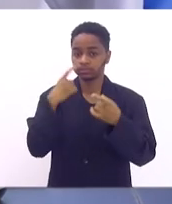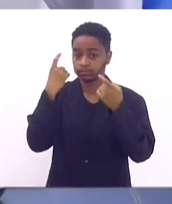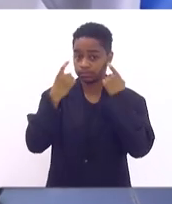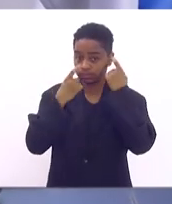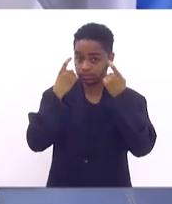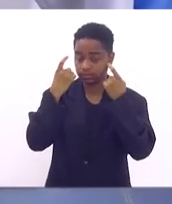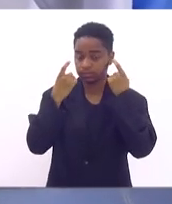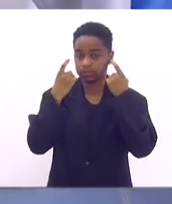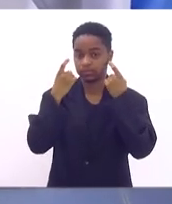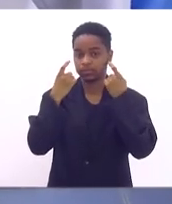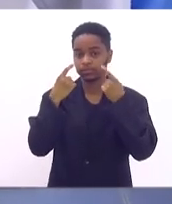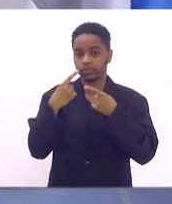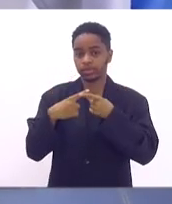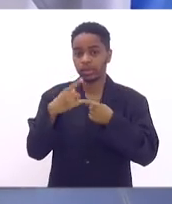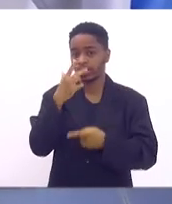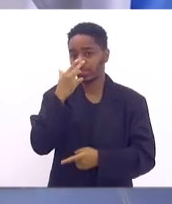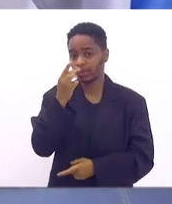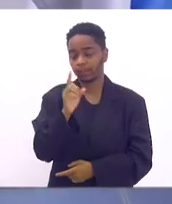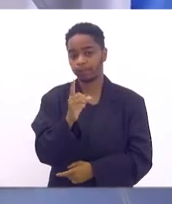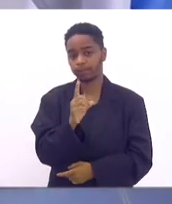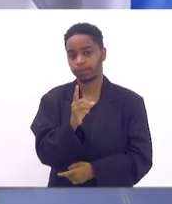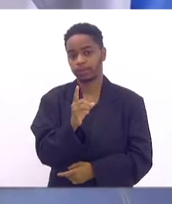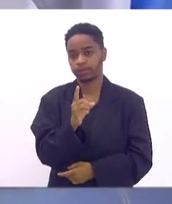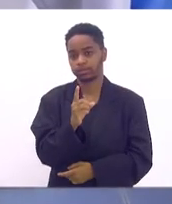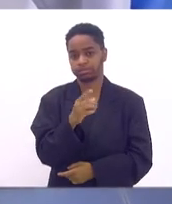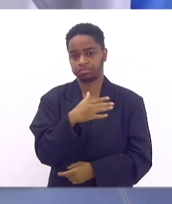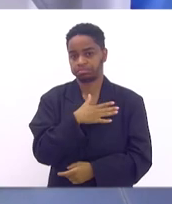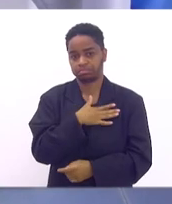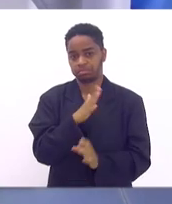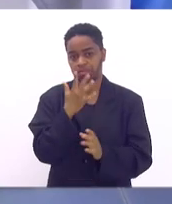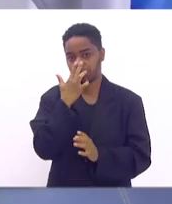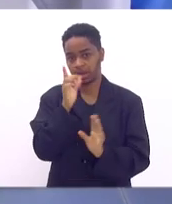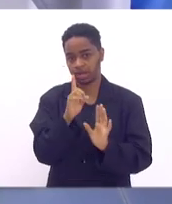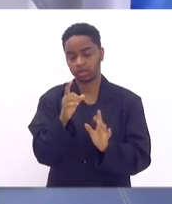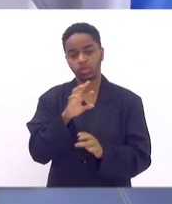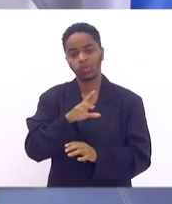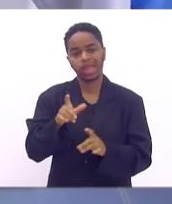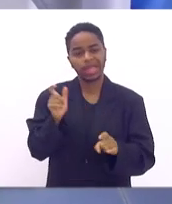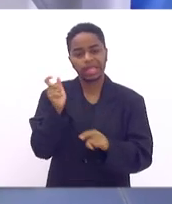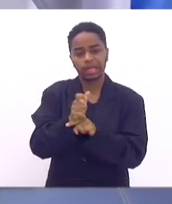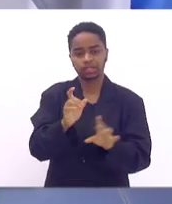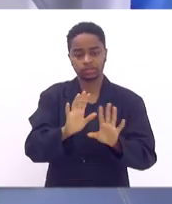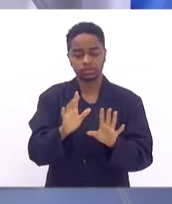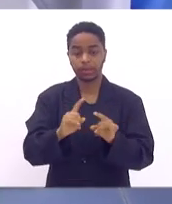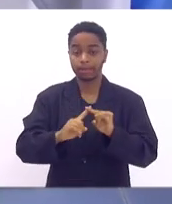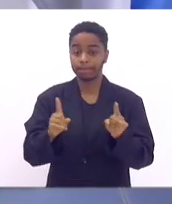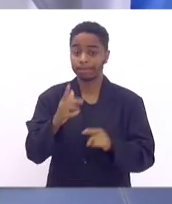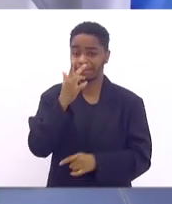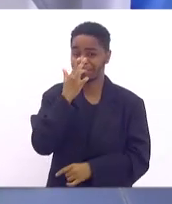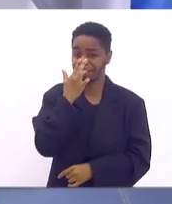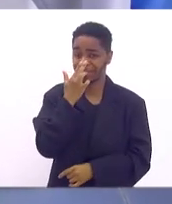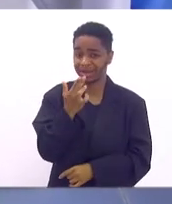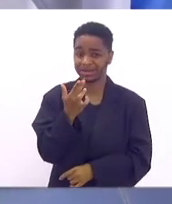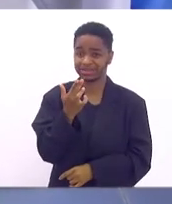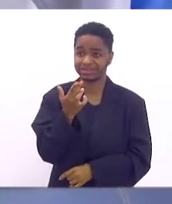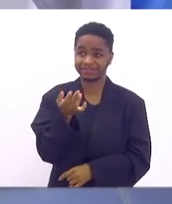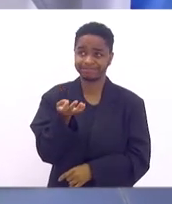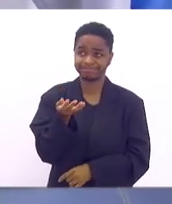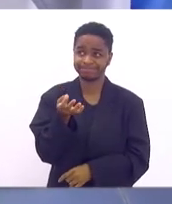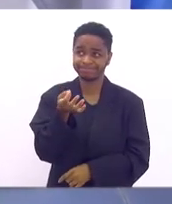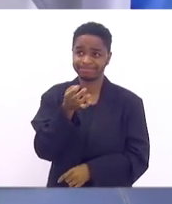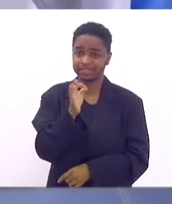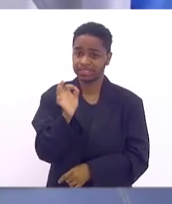porque não me parece, eu não vai aqui nenhuma crítica, mas não me parece que nenhum